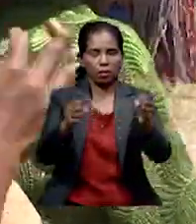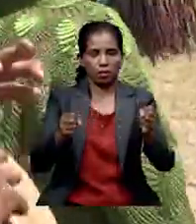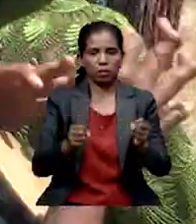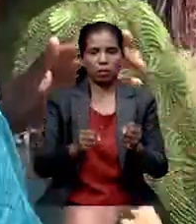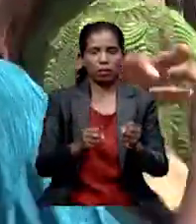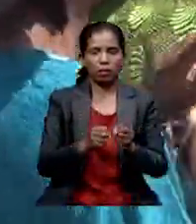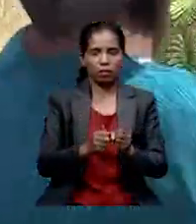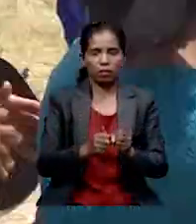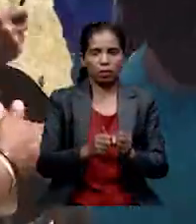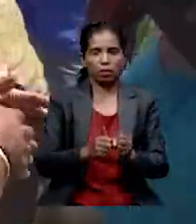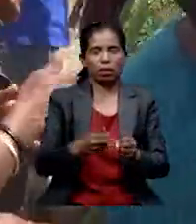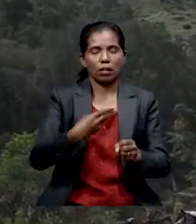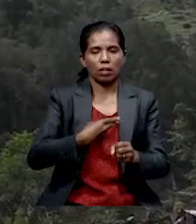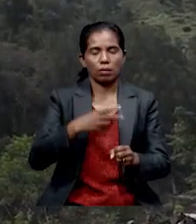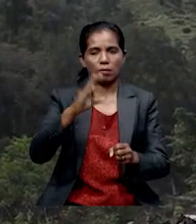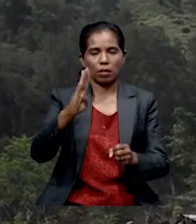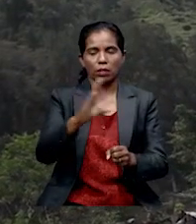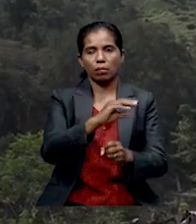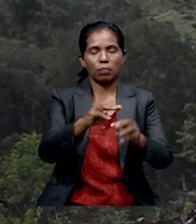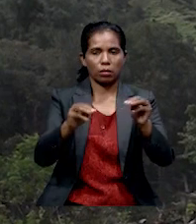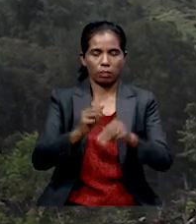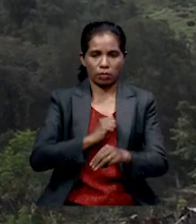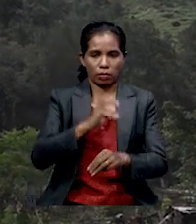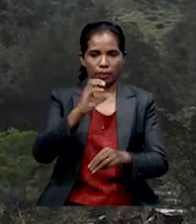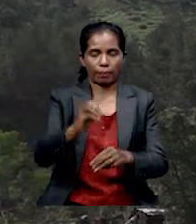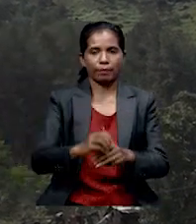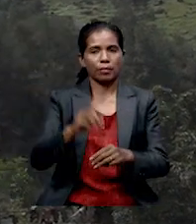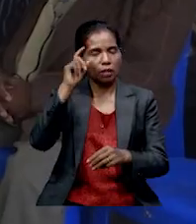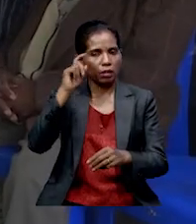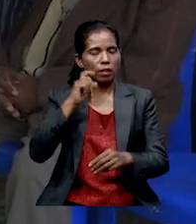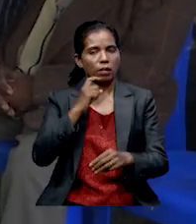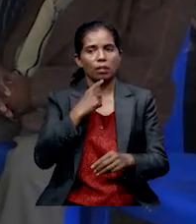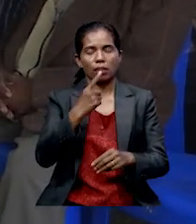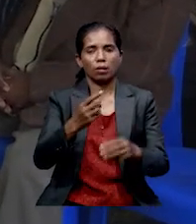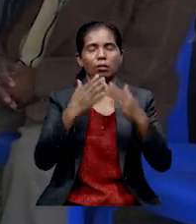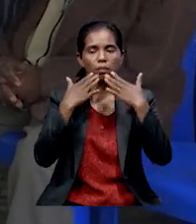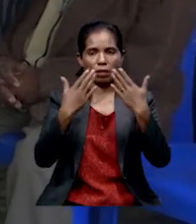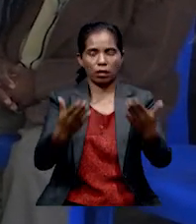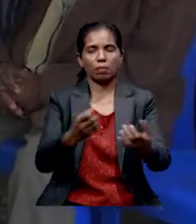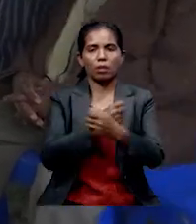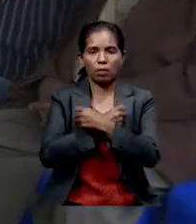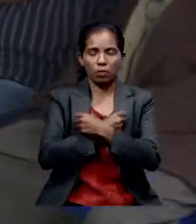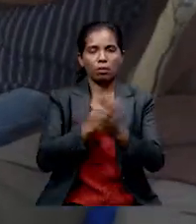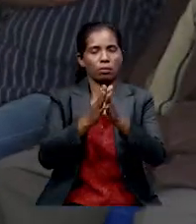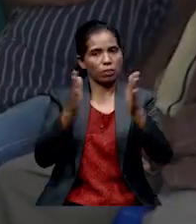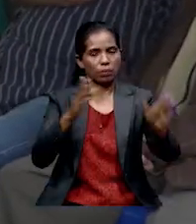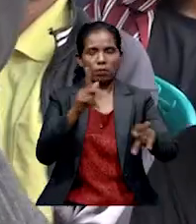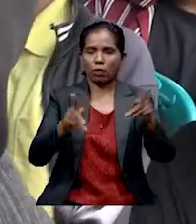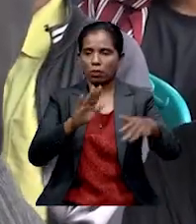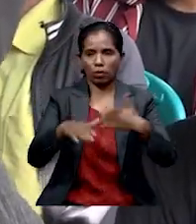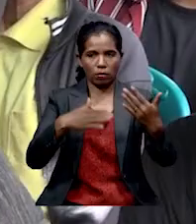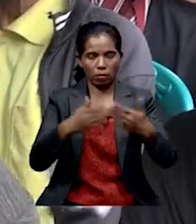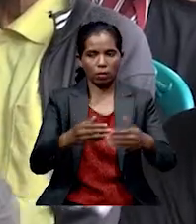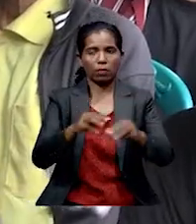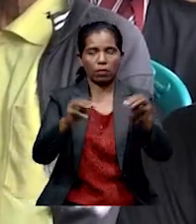posto administrativo hatu Biliku, município Ainaro. Kairala Sanana Gusmão hatu agradecimento no hakuak bot ba komunidade Tomak e município